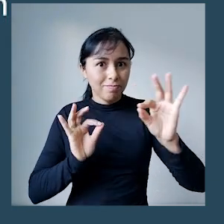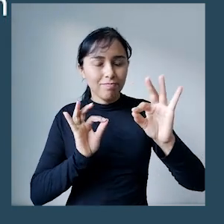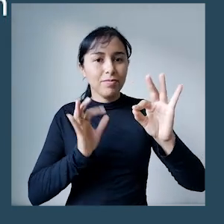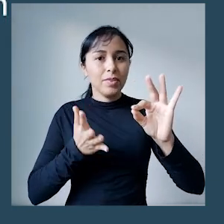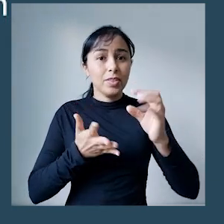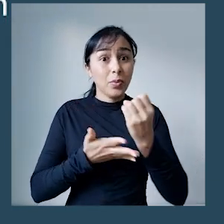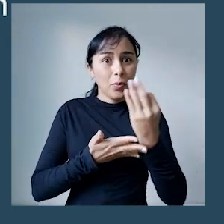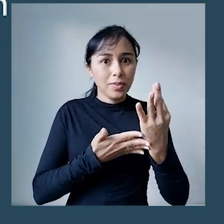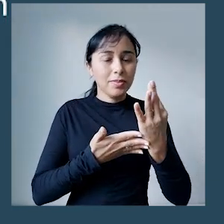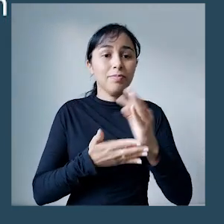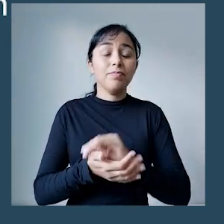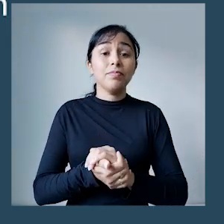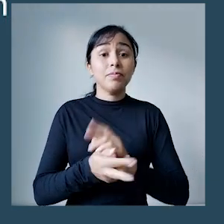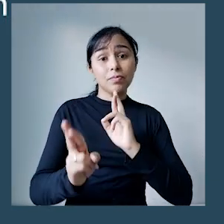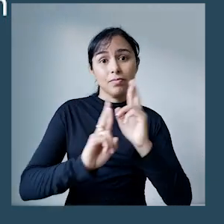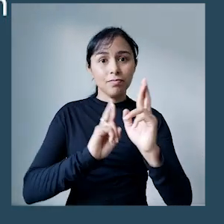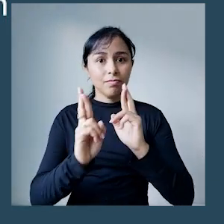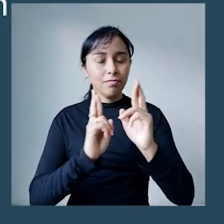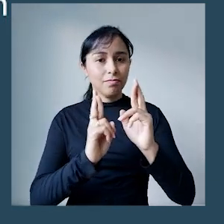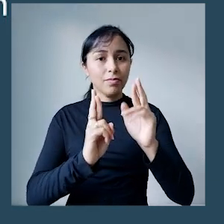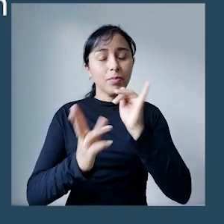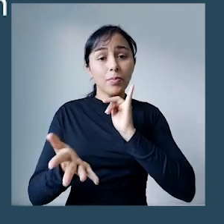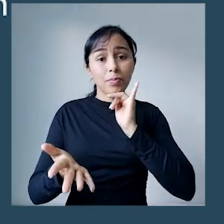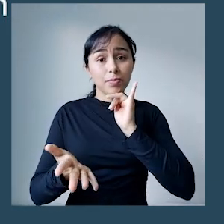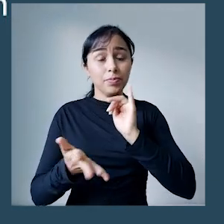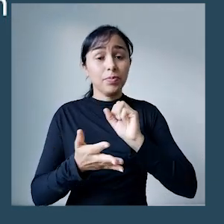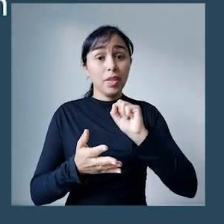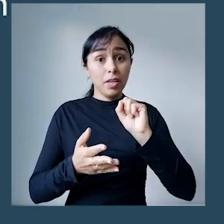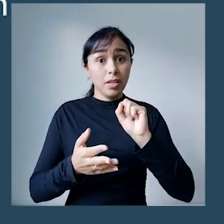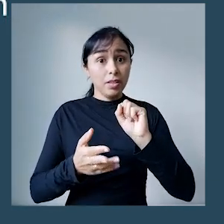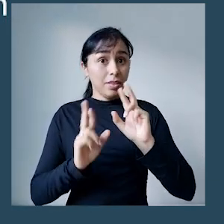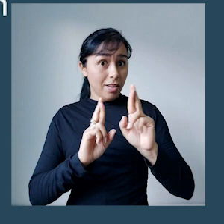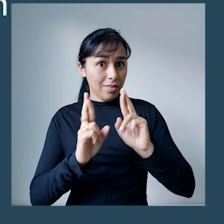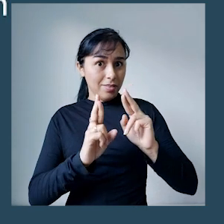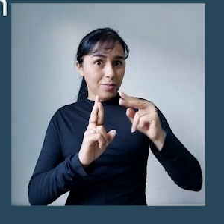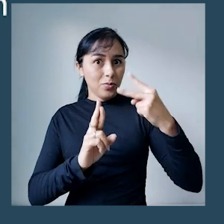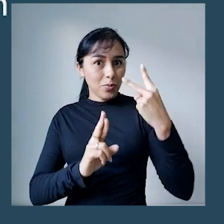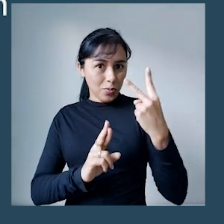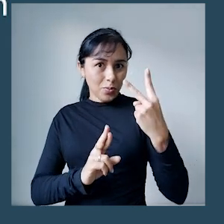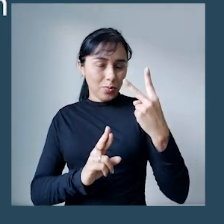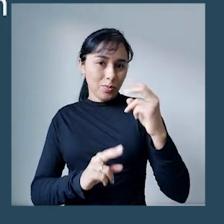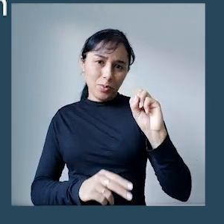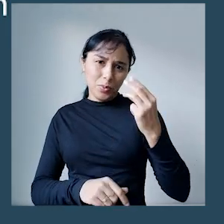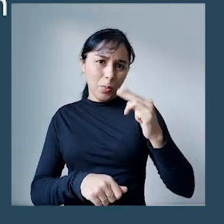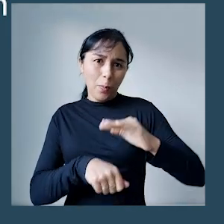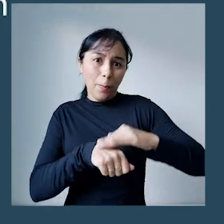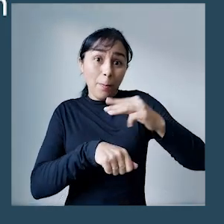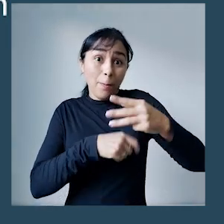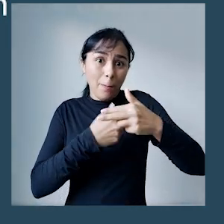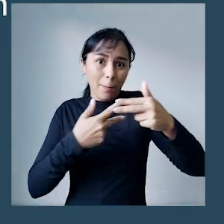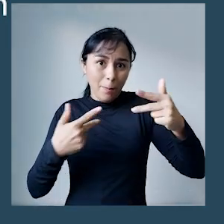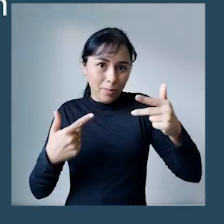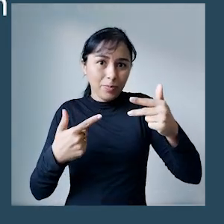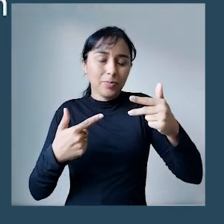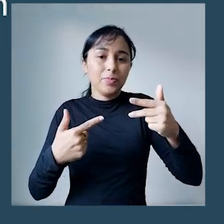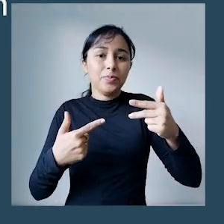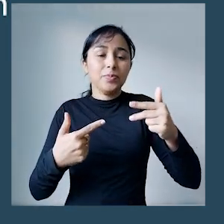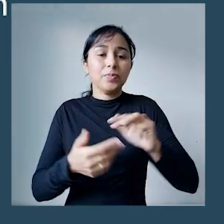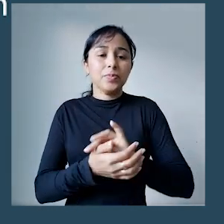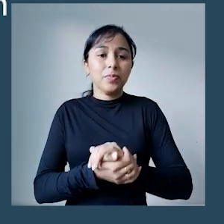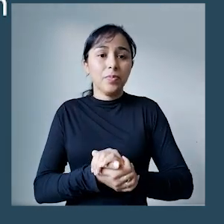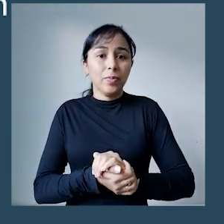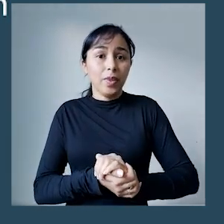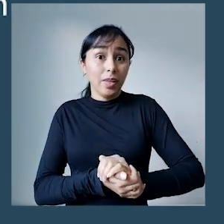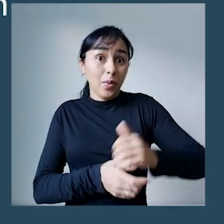relacionada de uma seguinte forma. Se você está relacionando duas ou mais coisas, a tendência é que